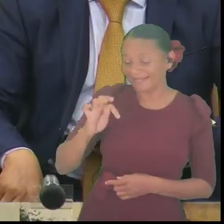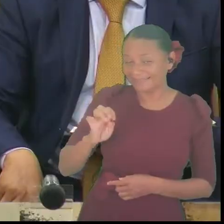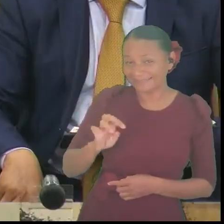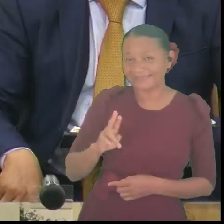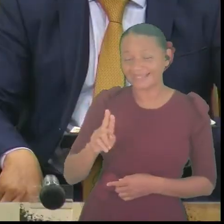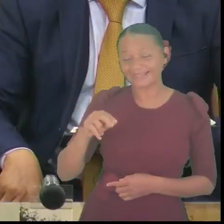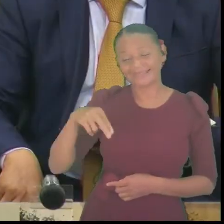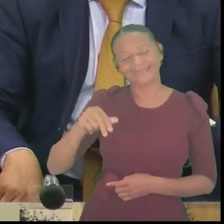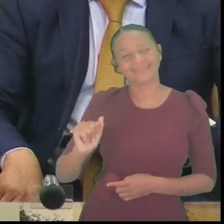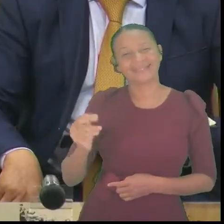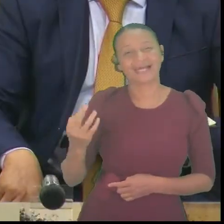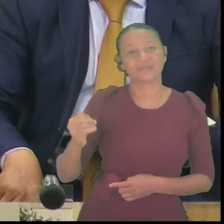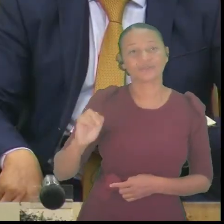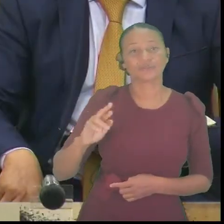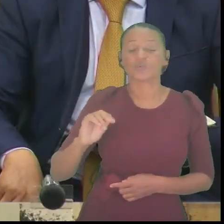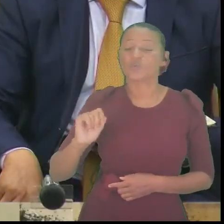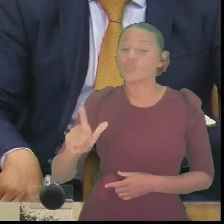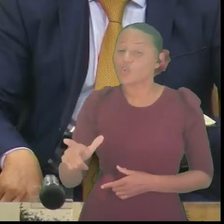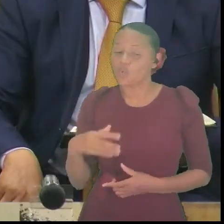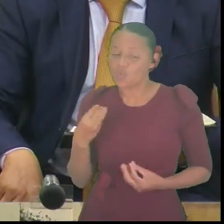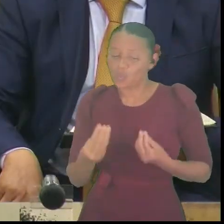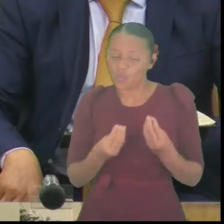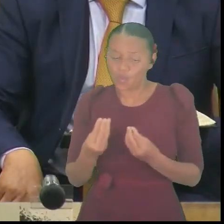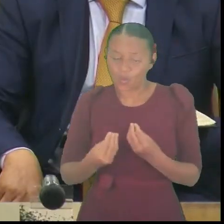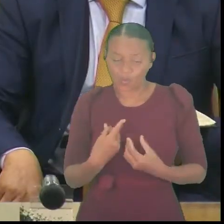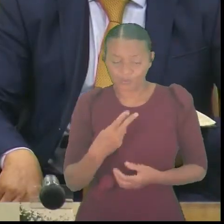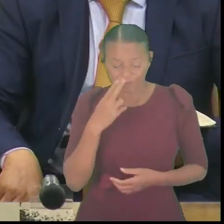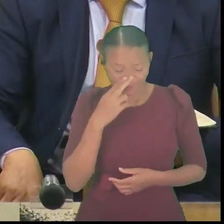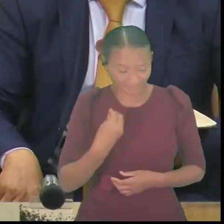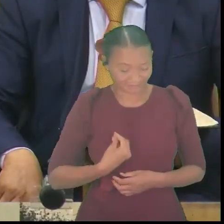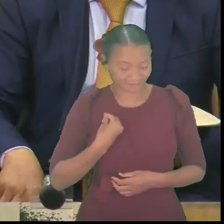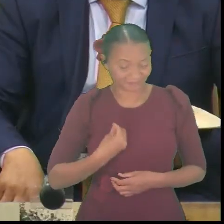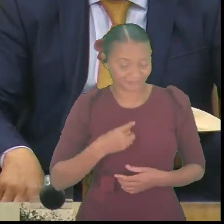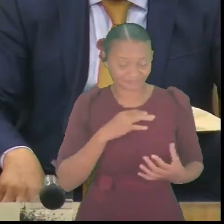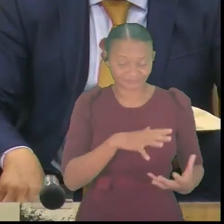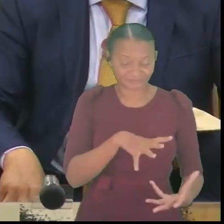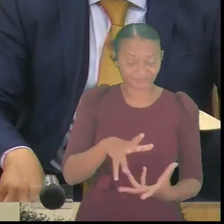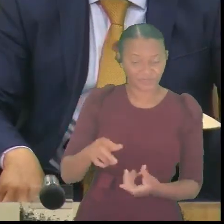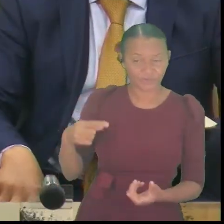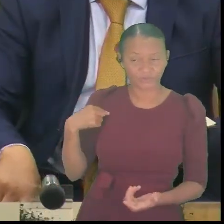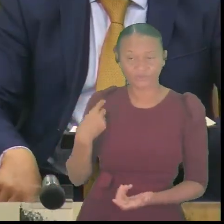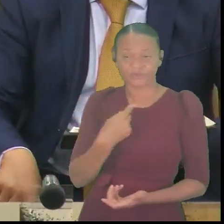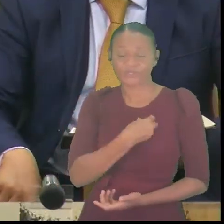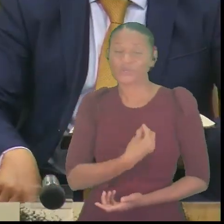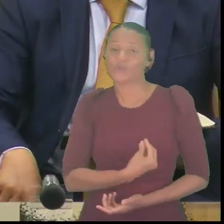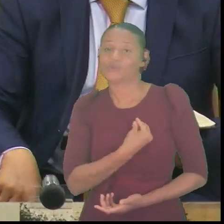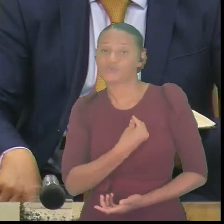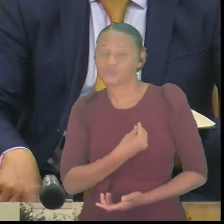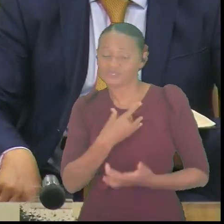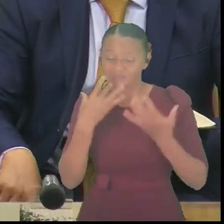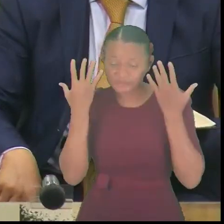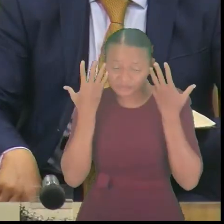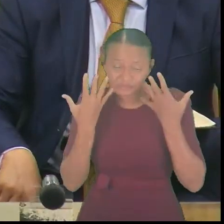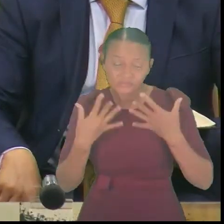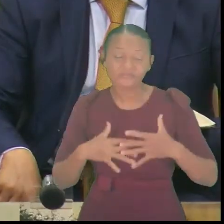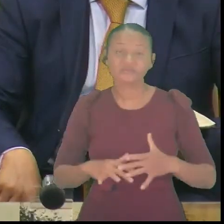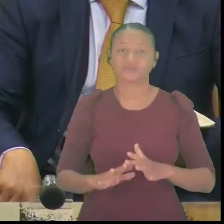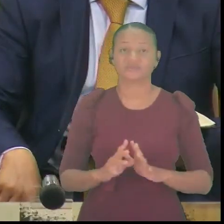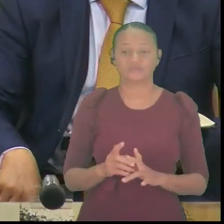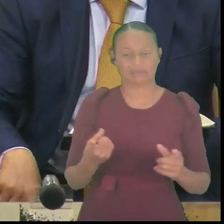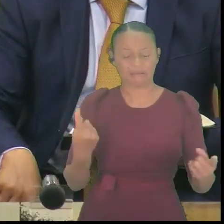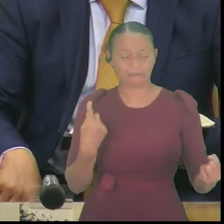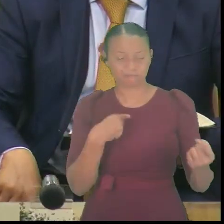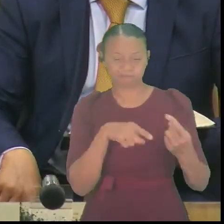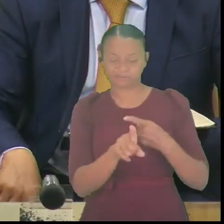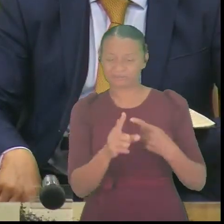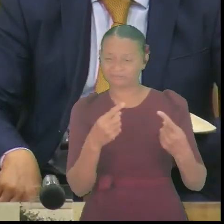já determinou como é que os crentes vivem na face da terra. E se nós vivermos, mesmo que naturalmente, na contramão